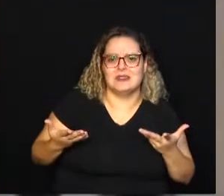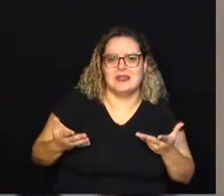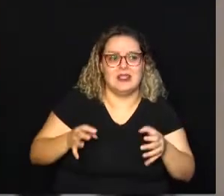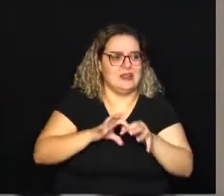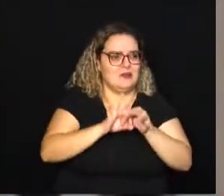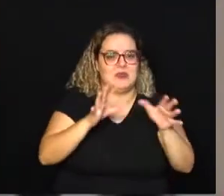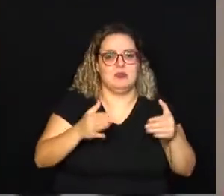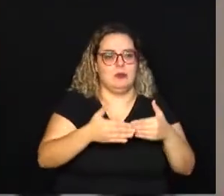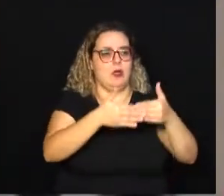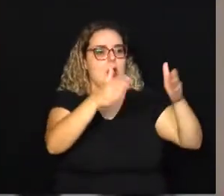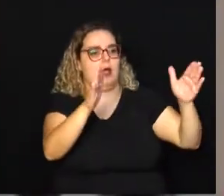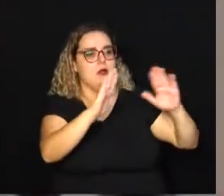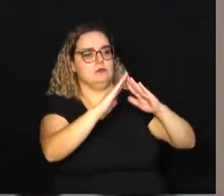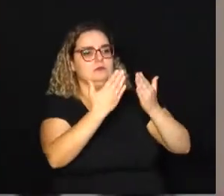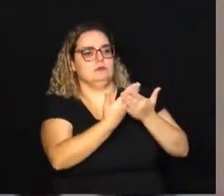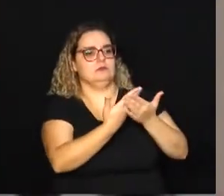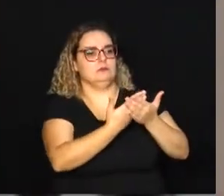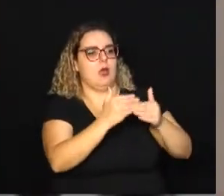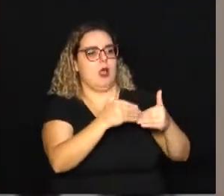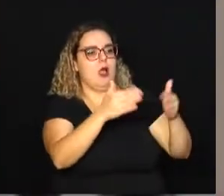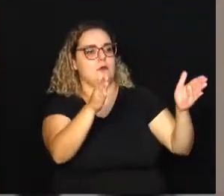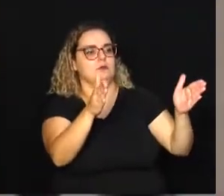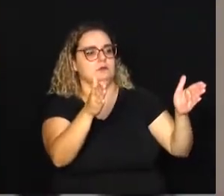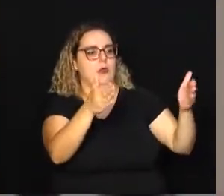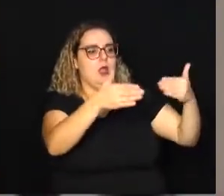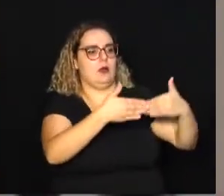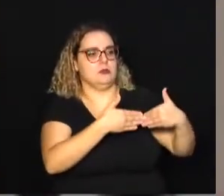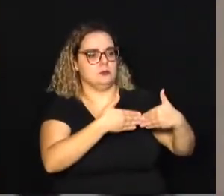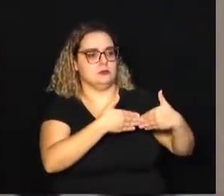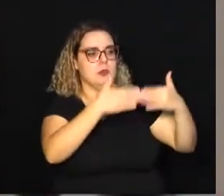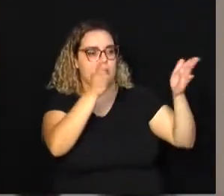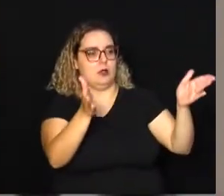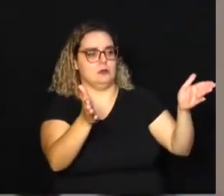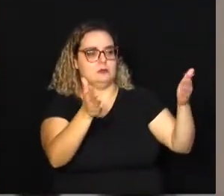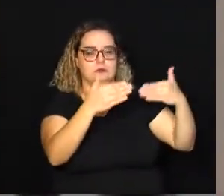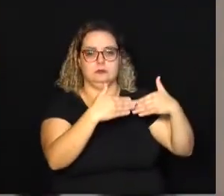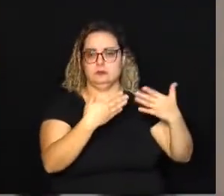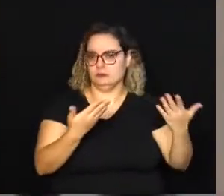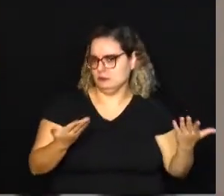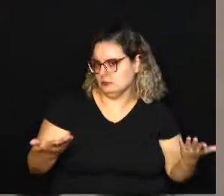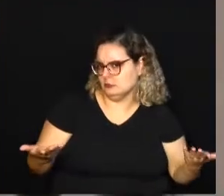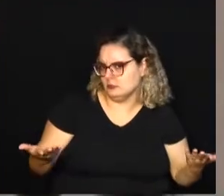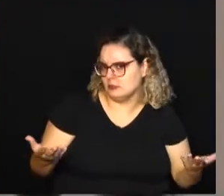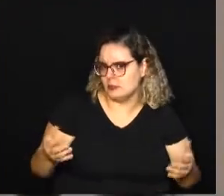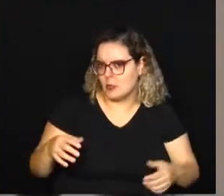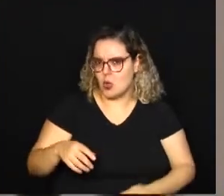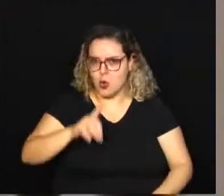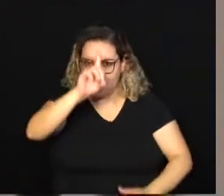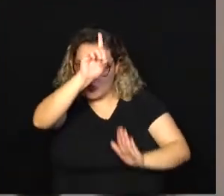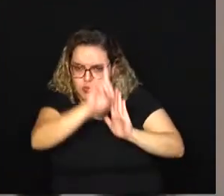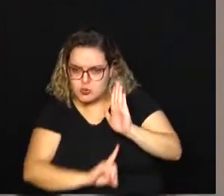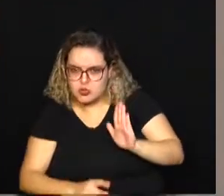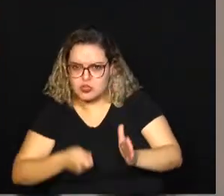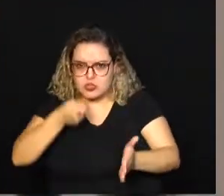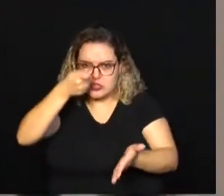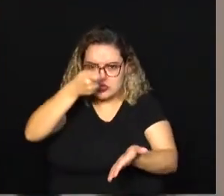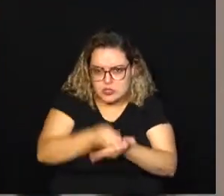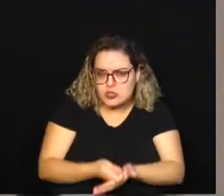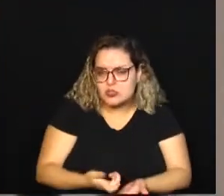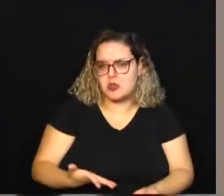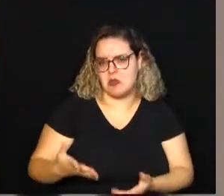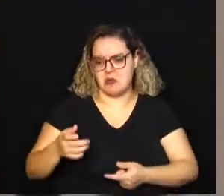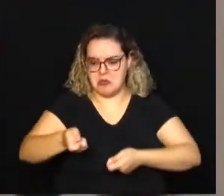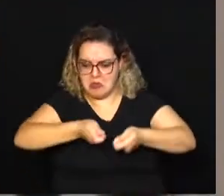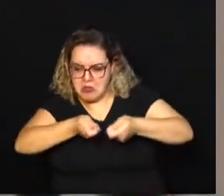escola, porque o direito à educação não é um direito que é controlado pelo município ou